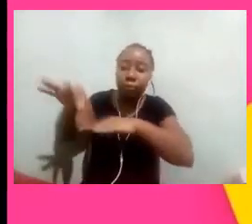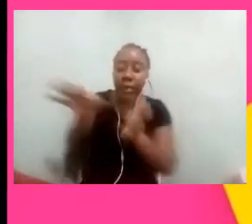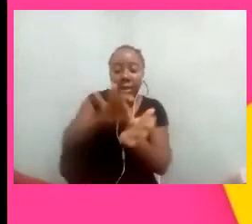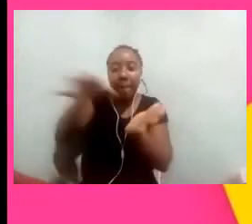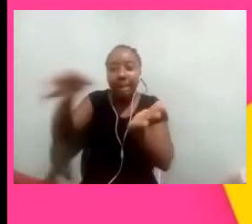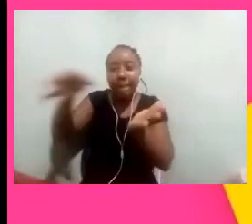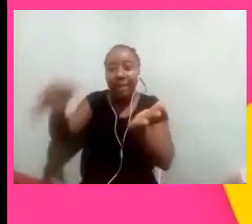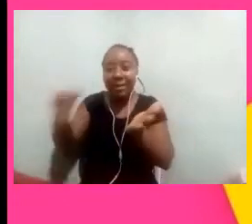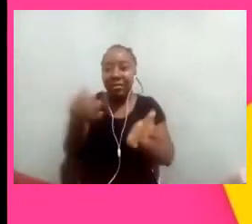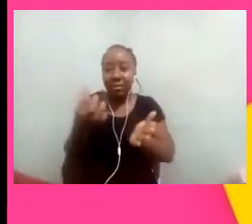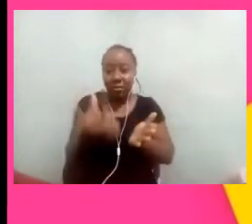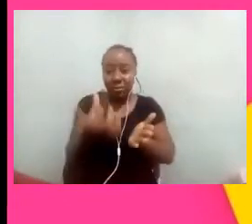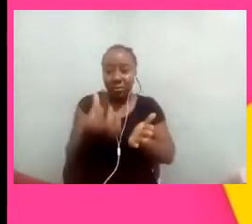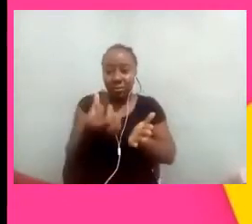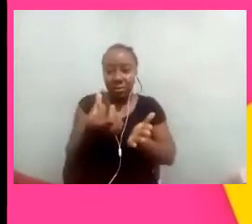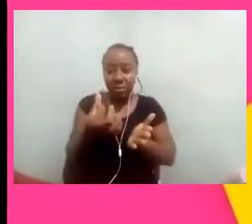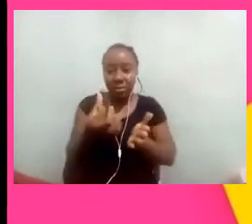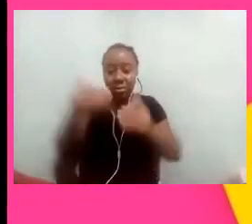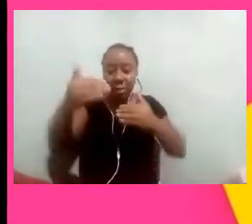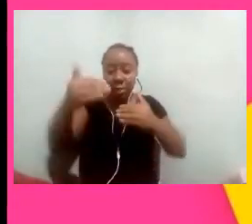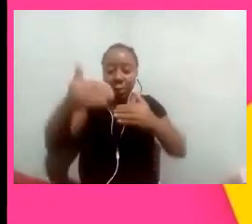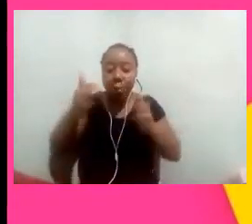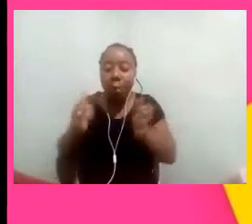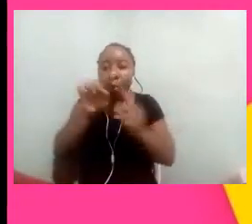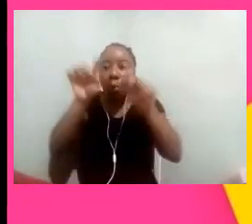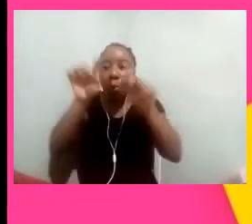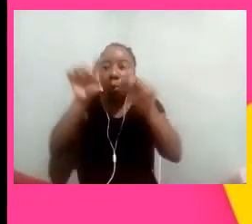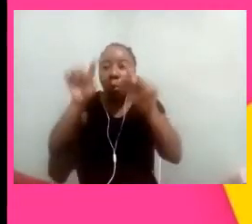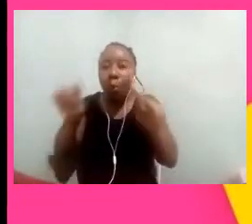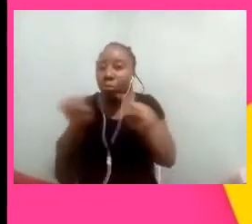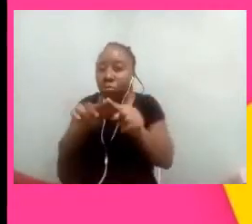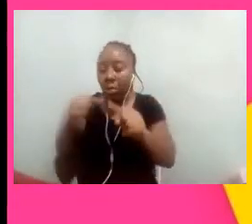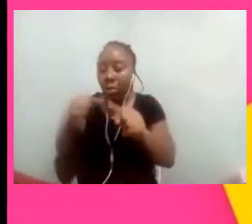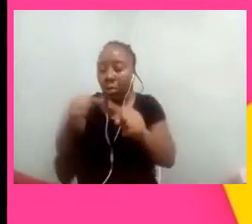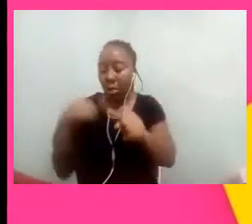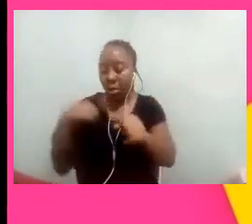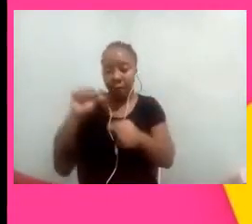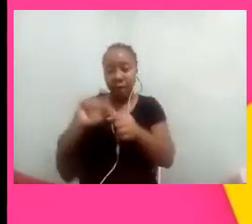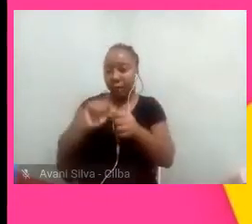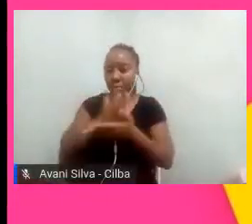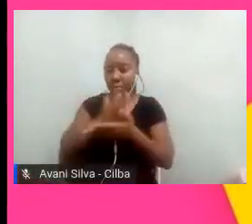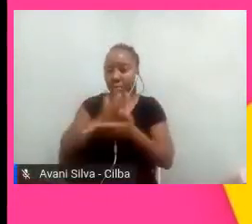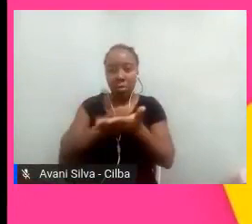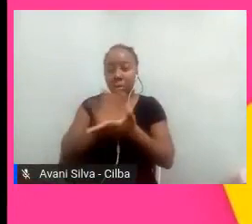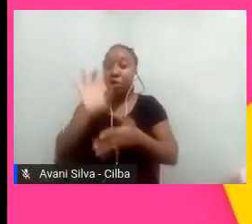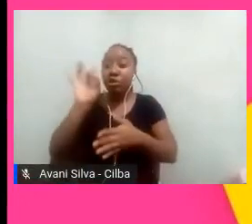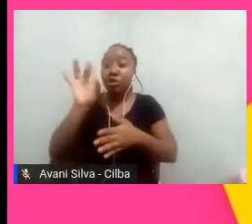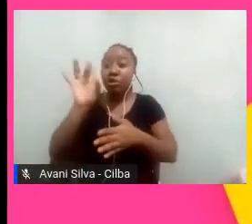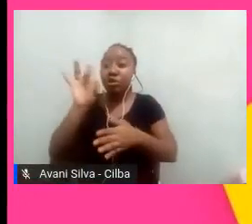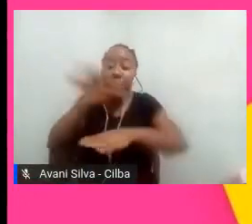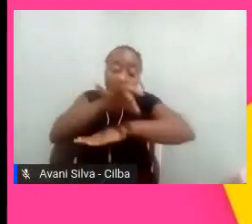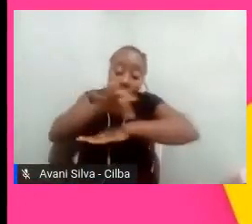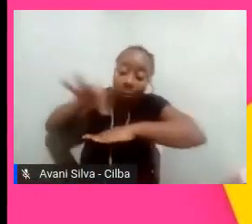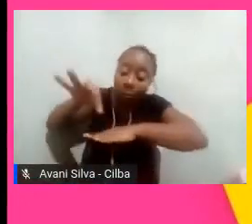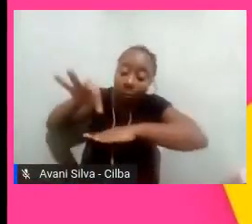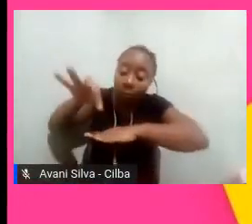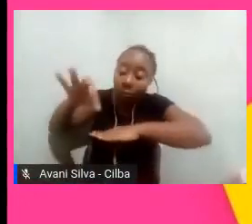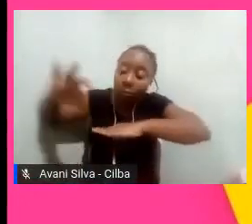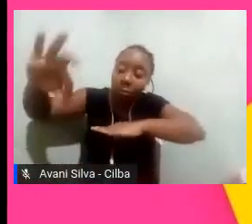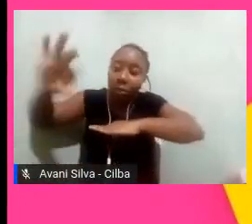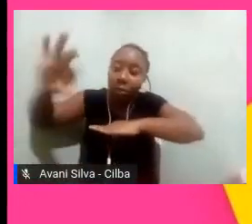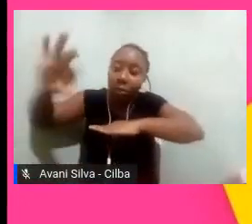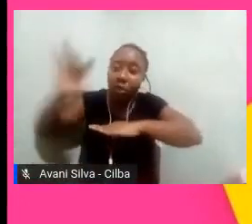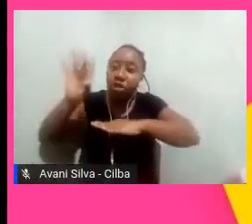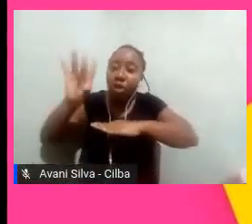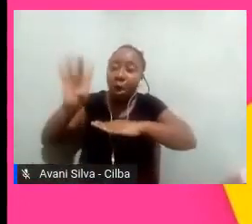cubo pequenininho. Eu não vou fazer o cubo. O cubo era só uma marcação de medidas, né,